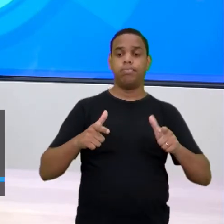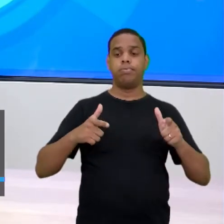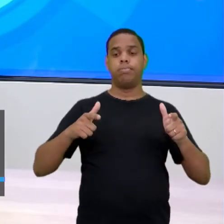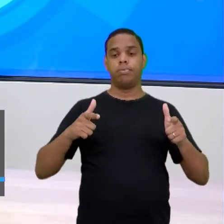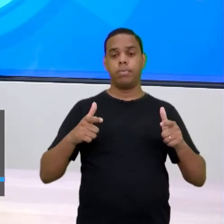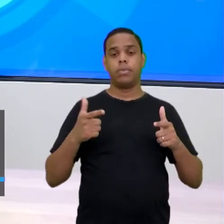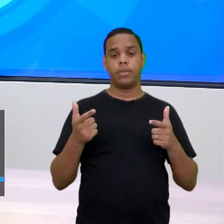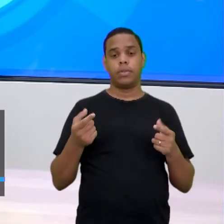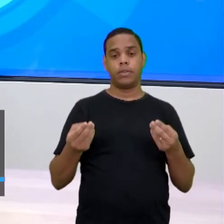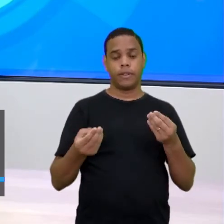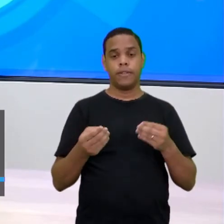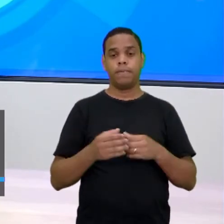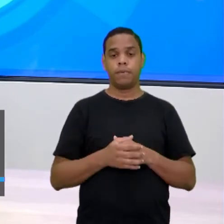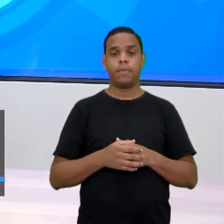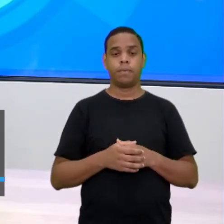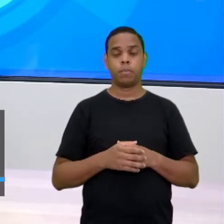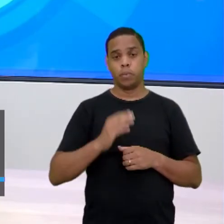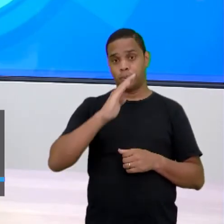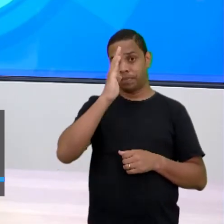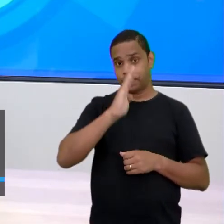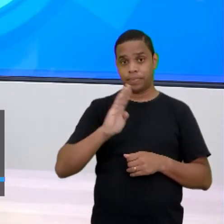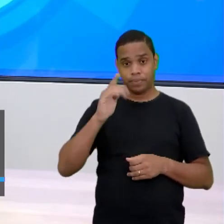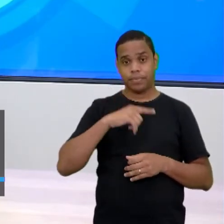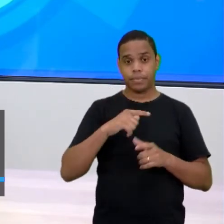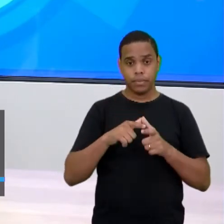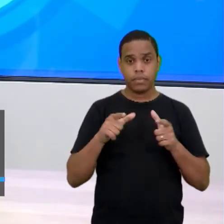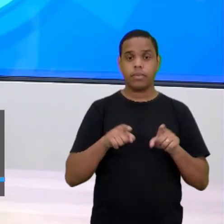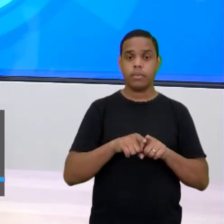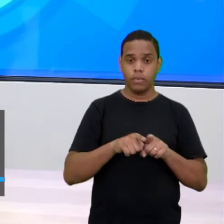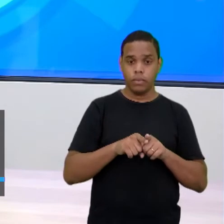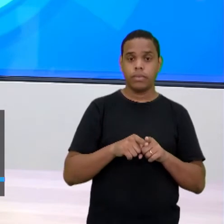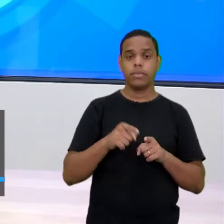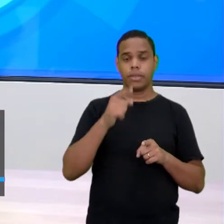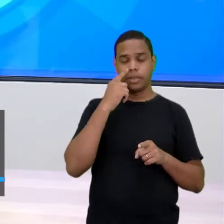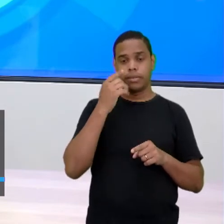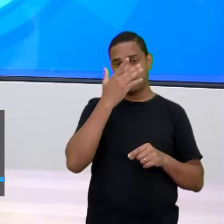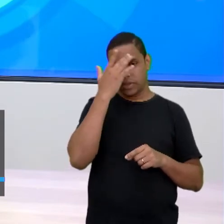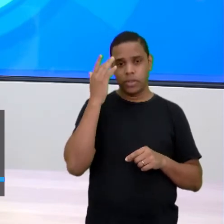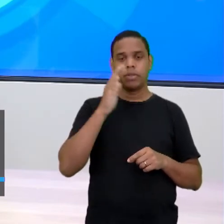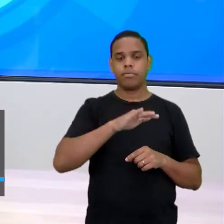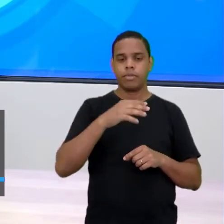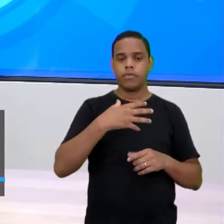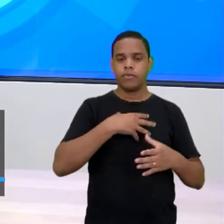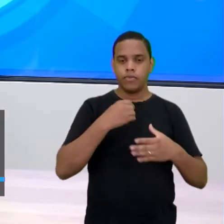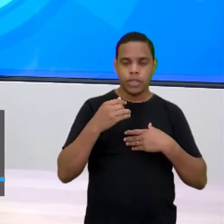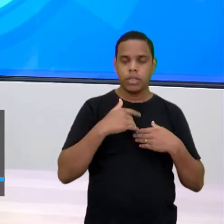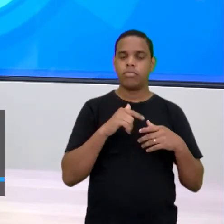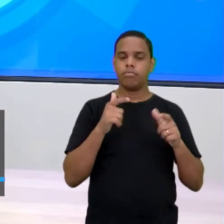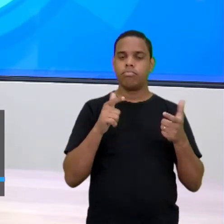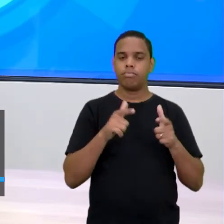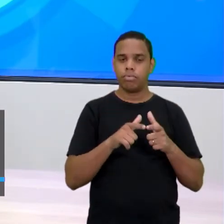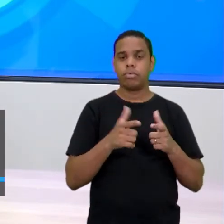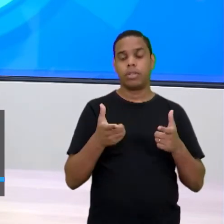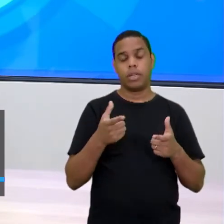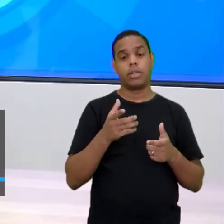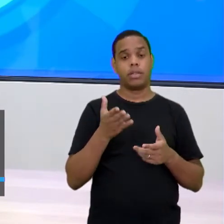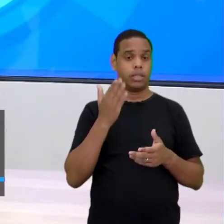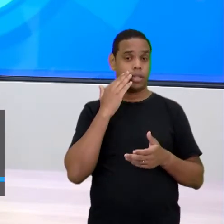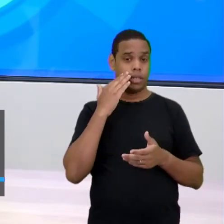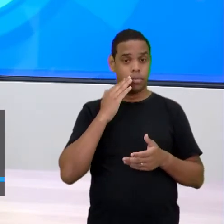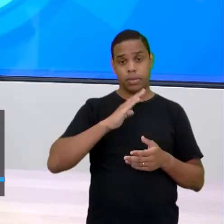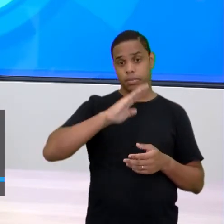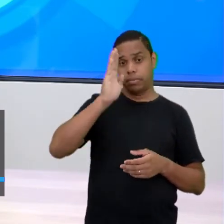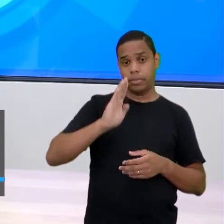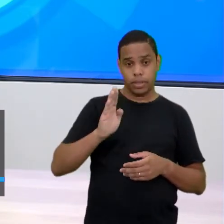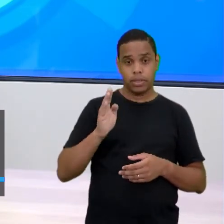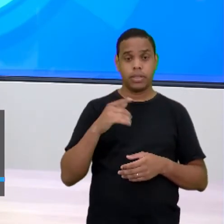né, vegetativo do Brasil e também da taxa de fecundidade e da taxa de natalidade. A gente sabe que no